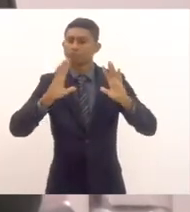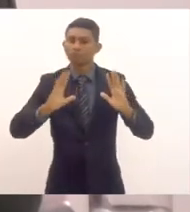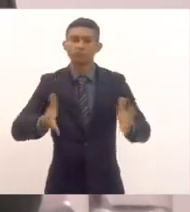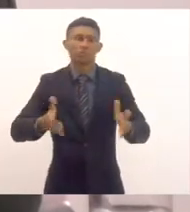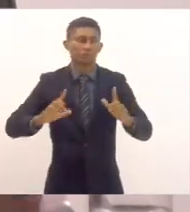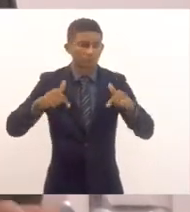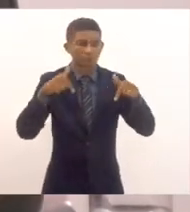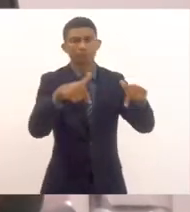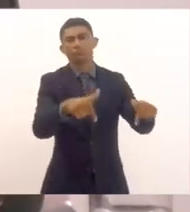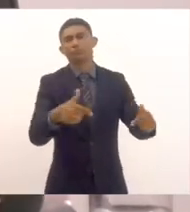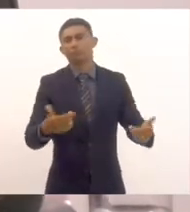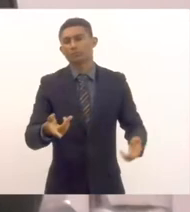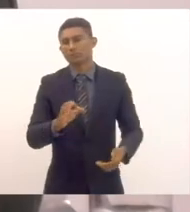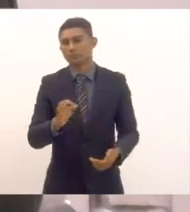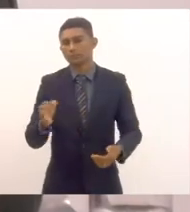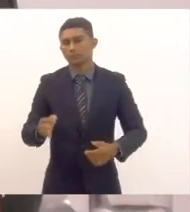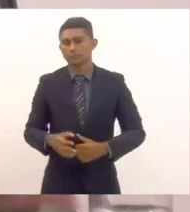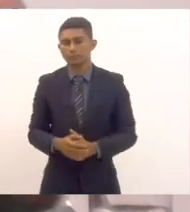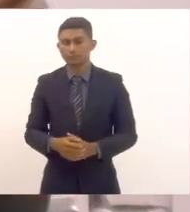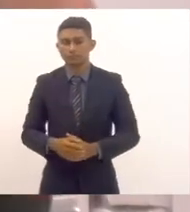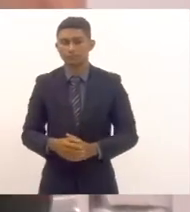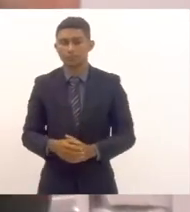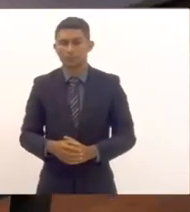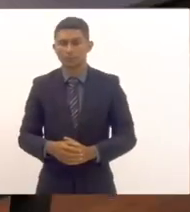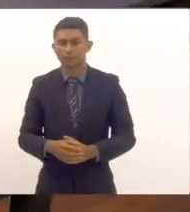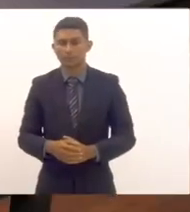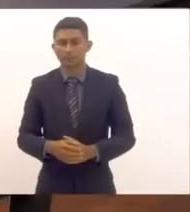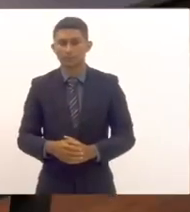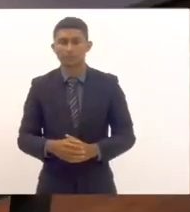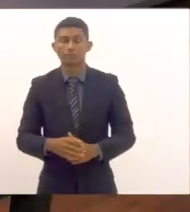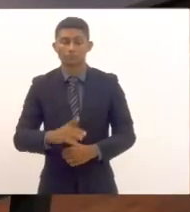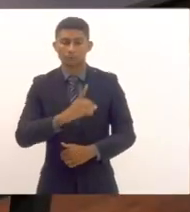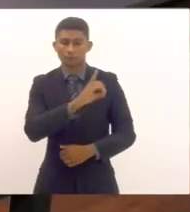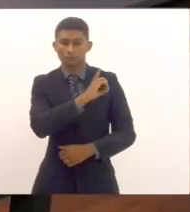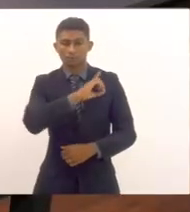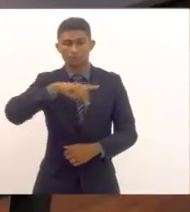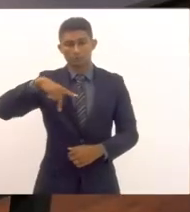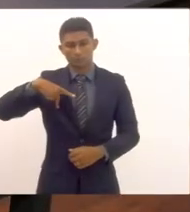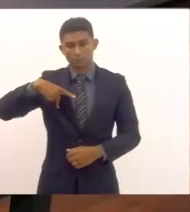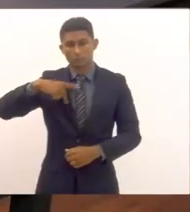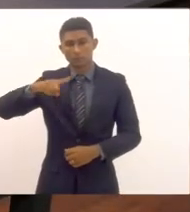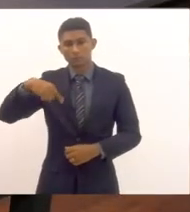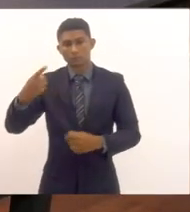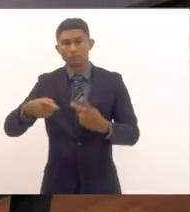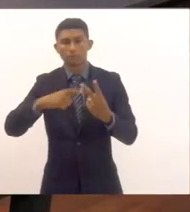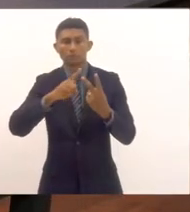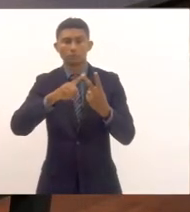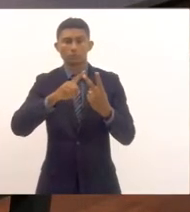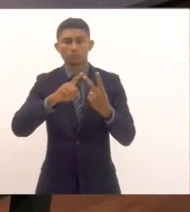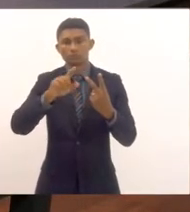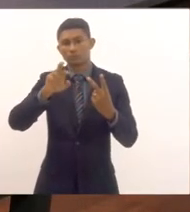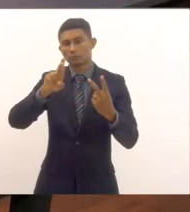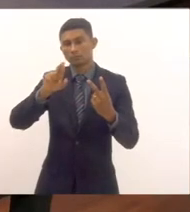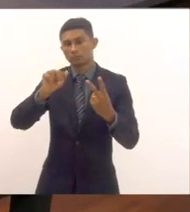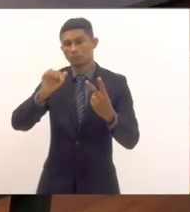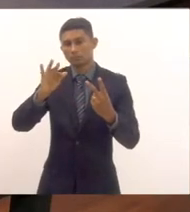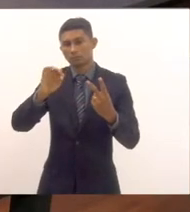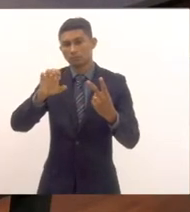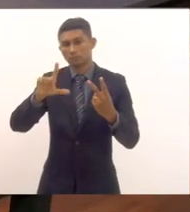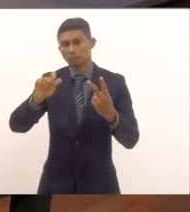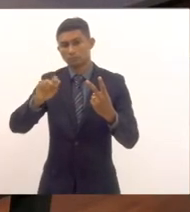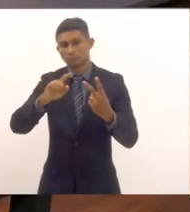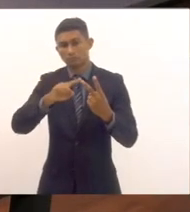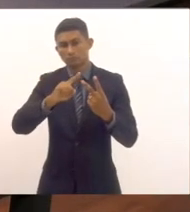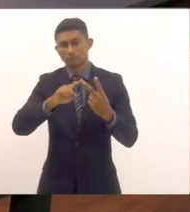é isso eu vou viu a Defensoria Pública que ele mais a Rafaela que é de observar todos os